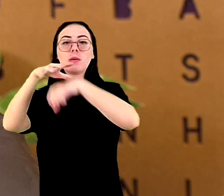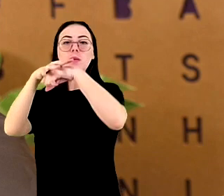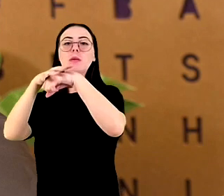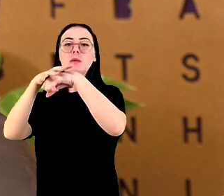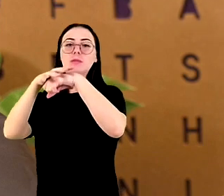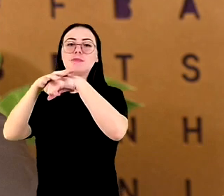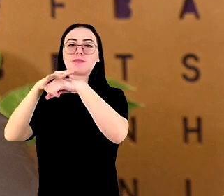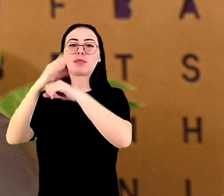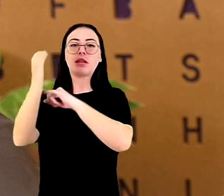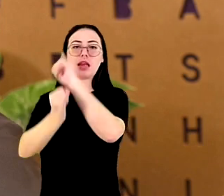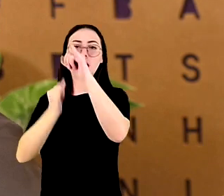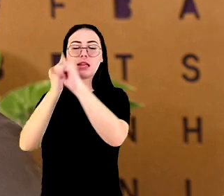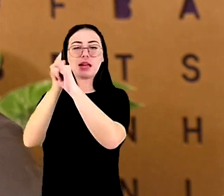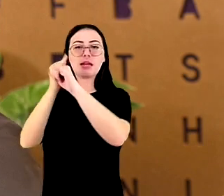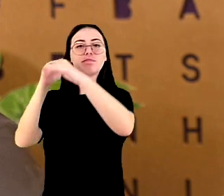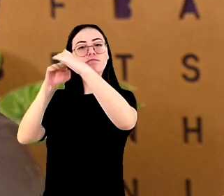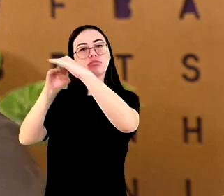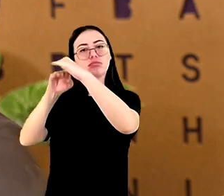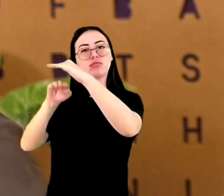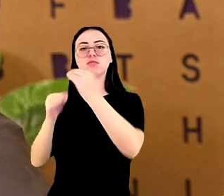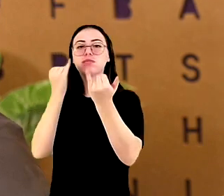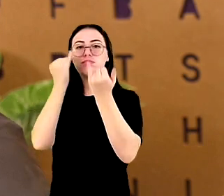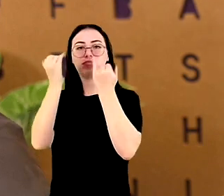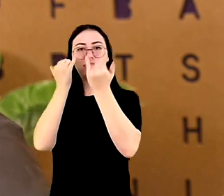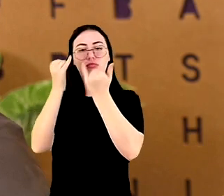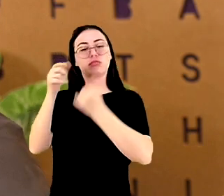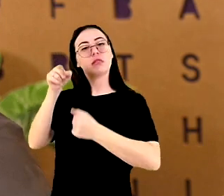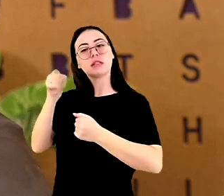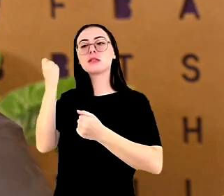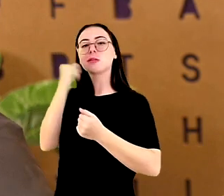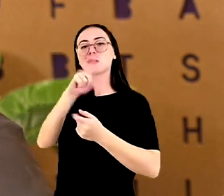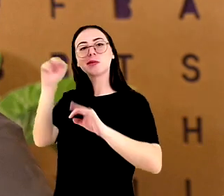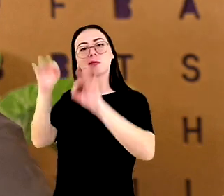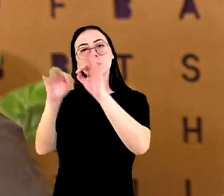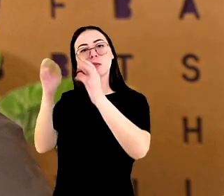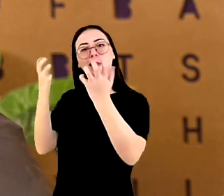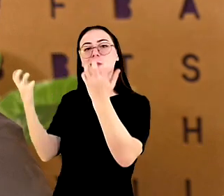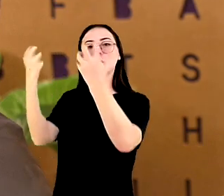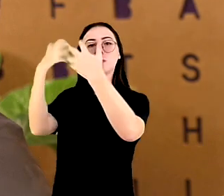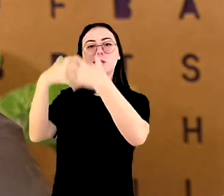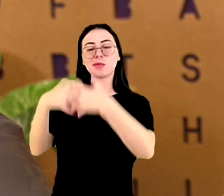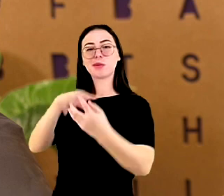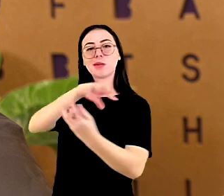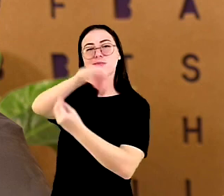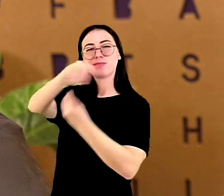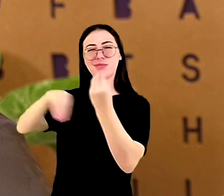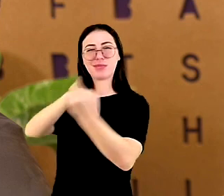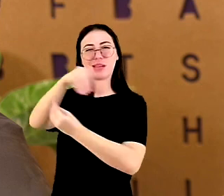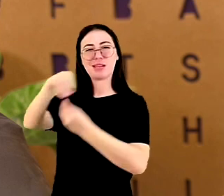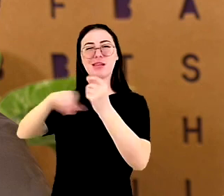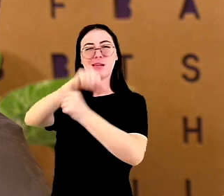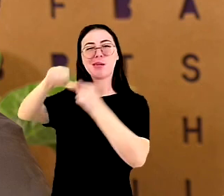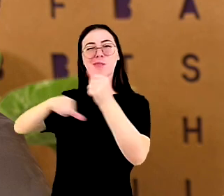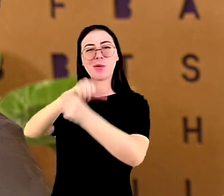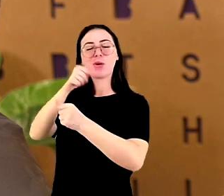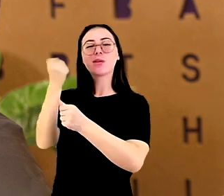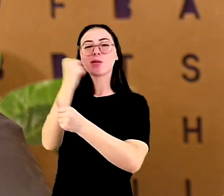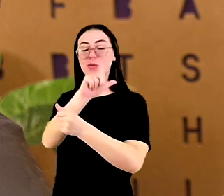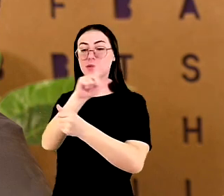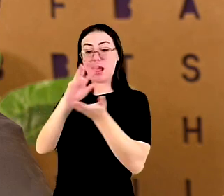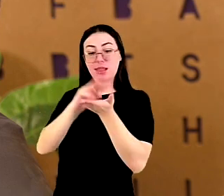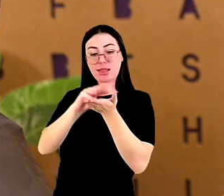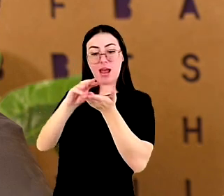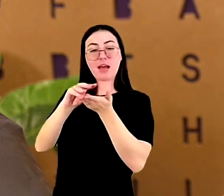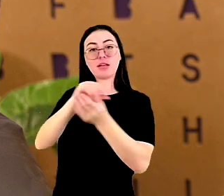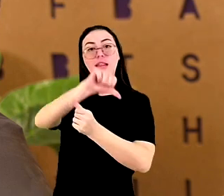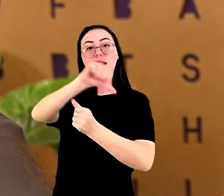toda a inteligência de transformar esses dados em informação E, por fim, análise de dados, que é como a